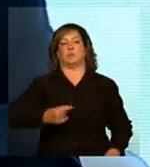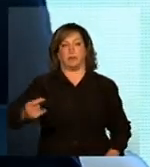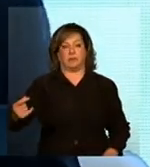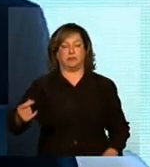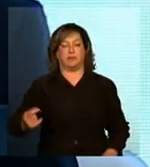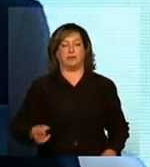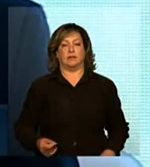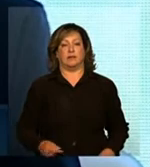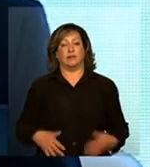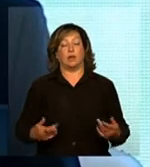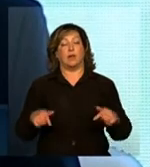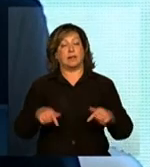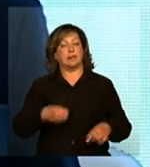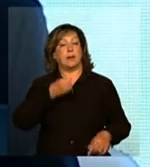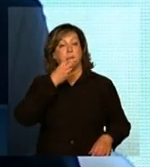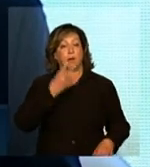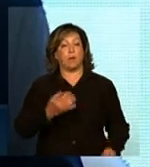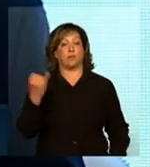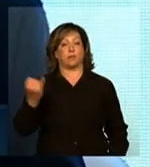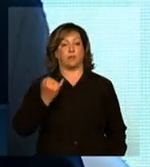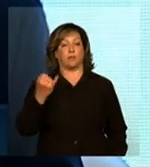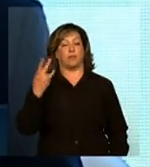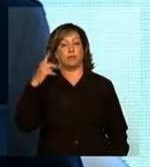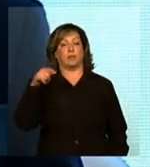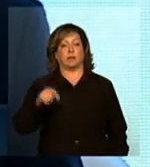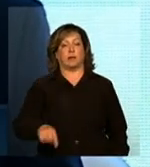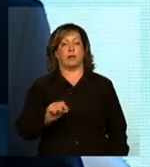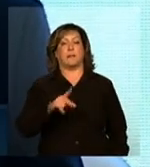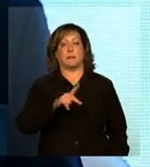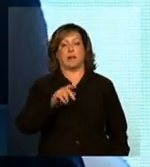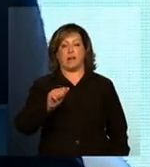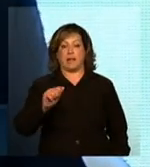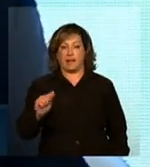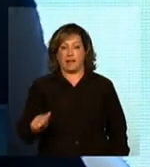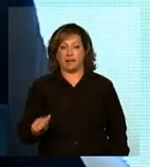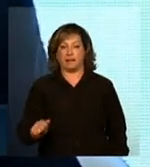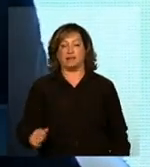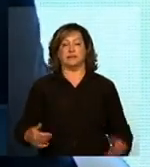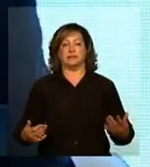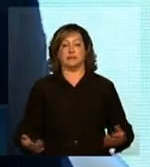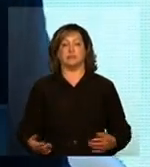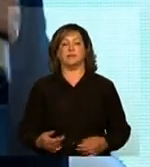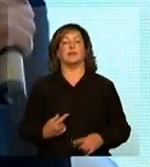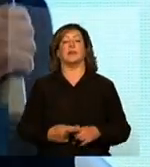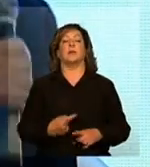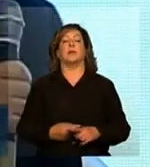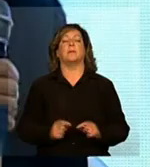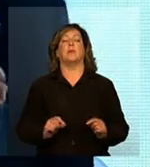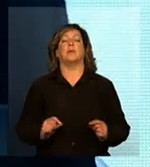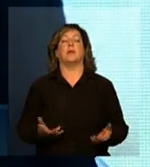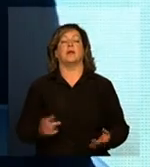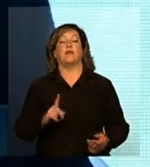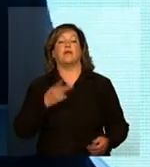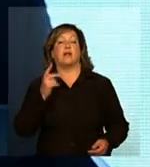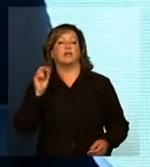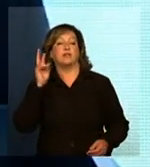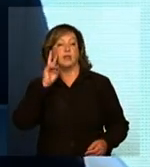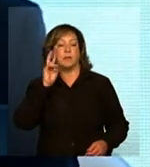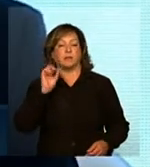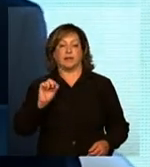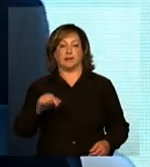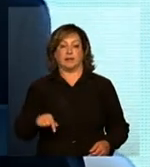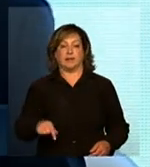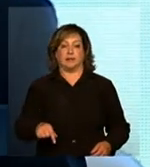essa é outra virtude importante do PAA, né? E por que não também falar, quando a gente está falando de